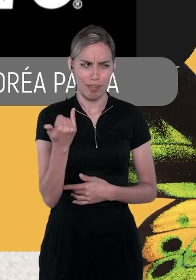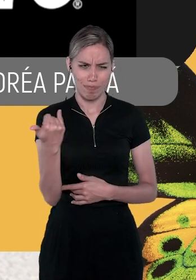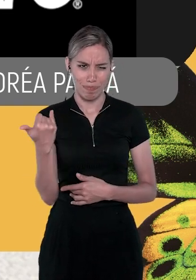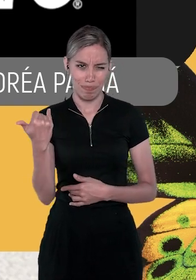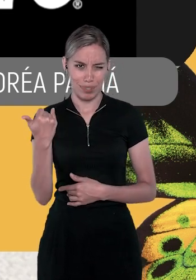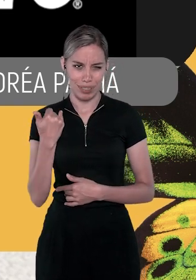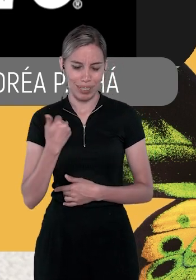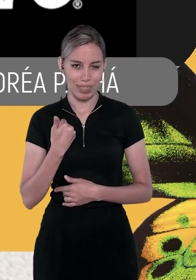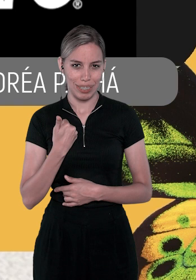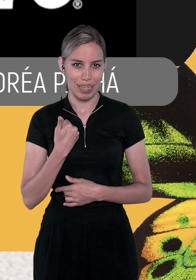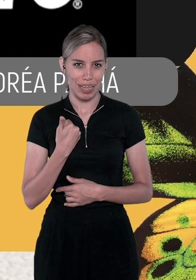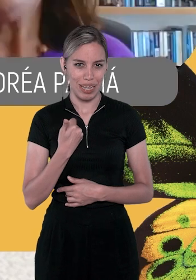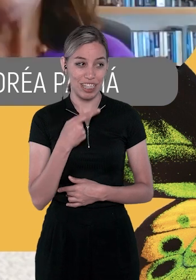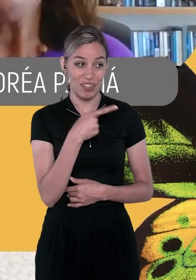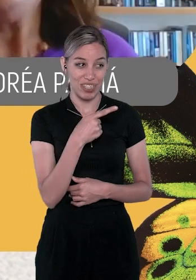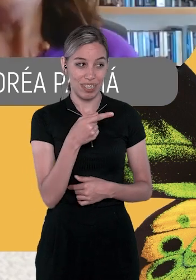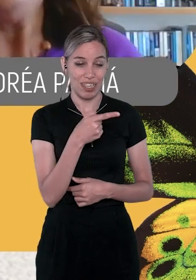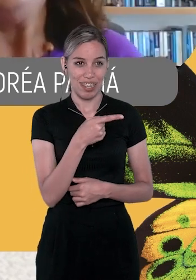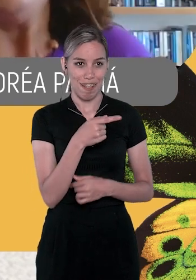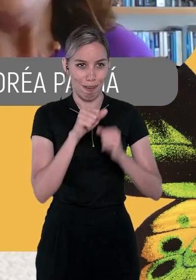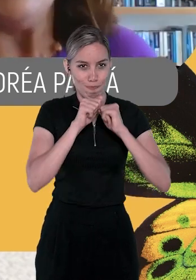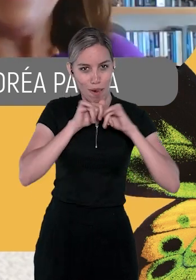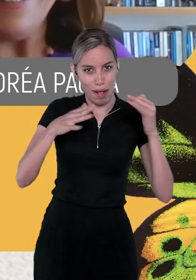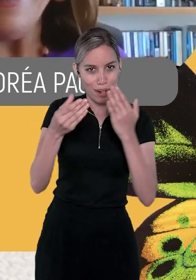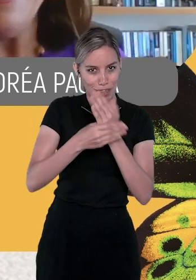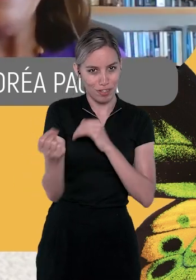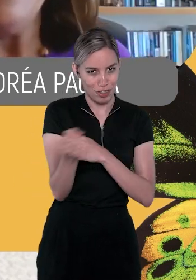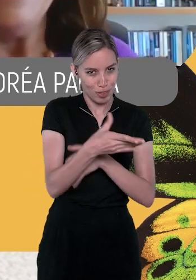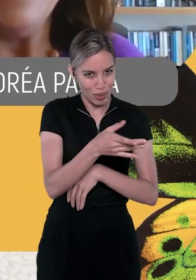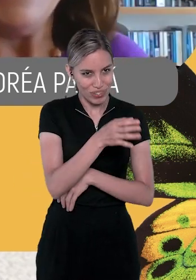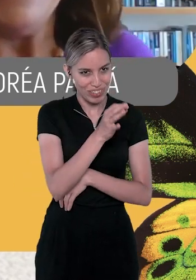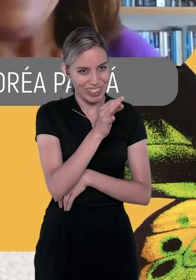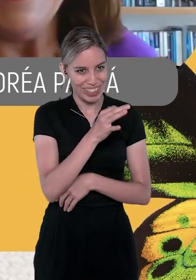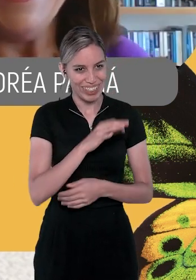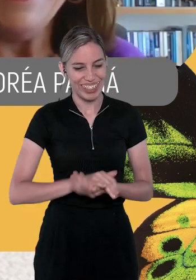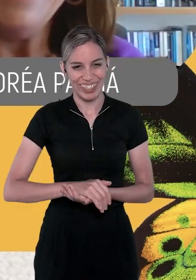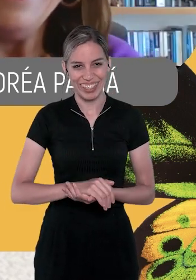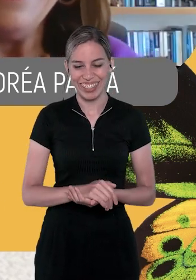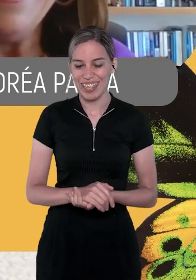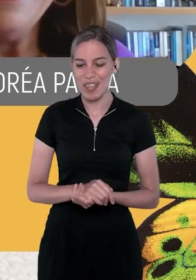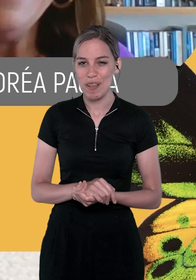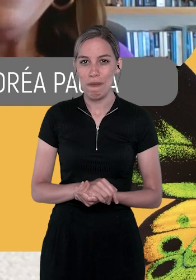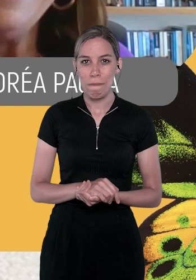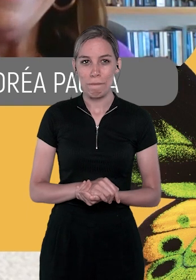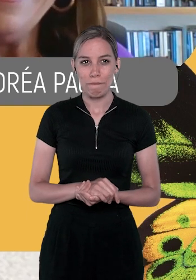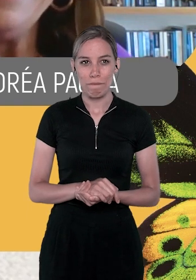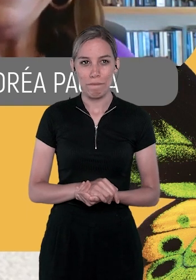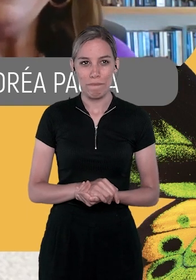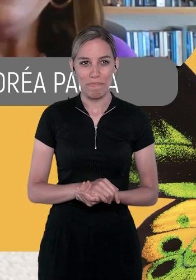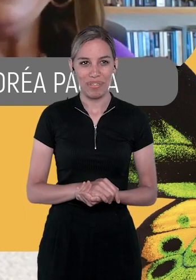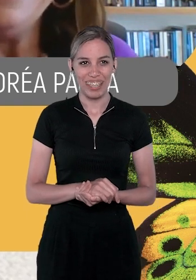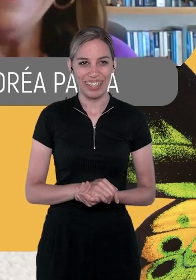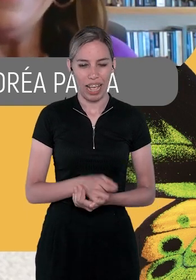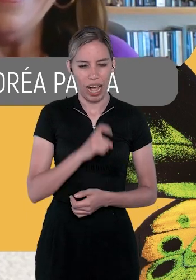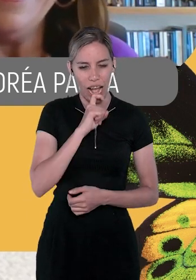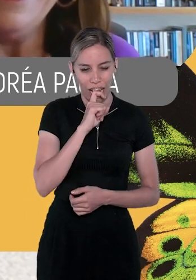bastante invejosa que você está publicando um livro, eu não sei disso ainda. Fico muito irritado que isso acontece comigo.